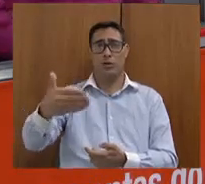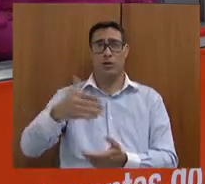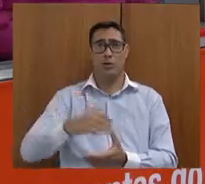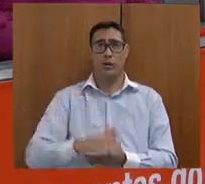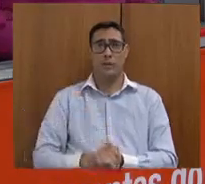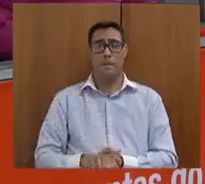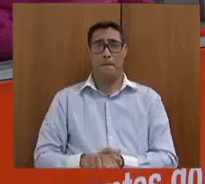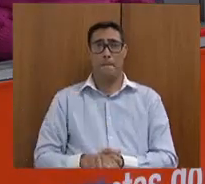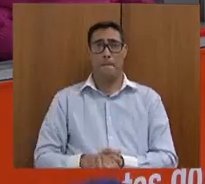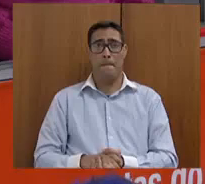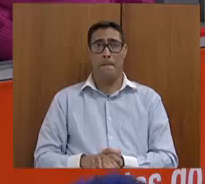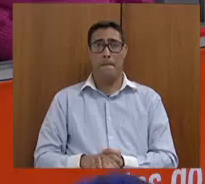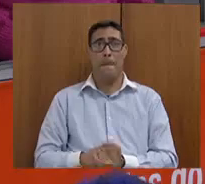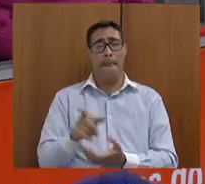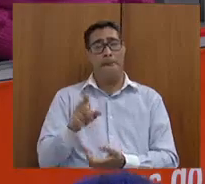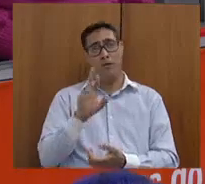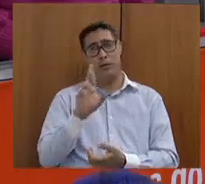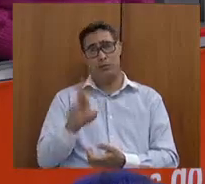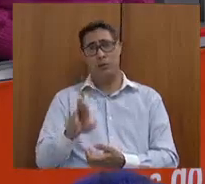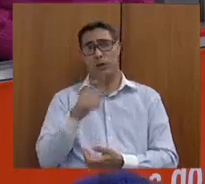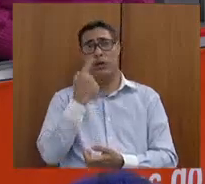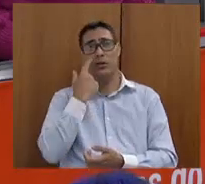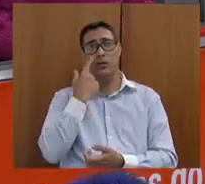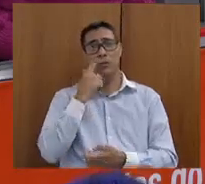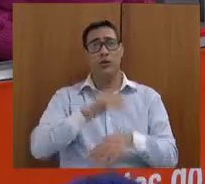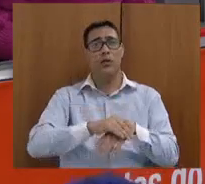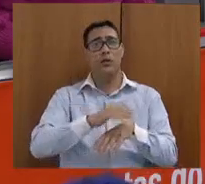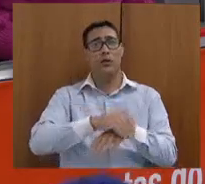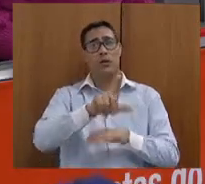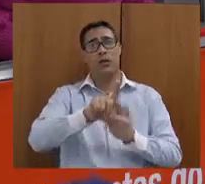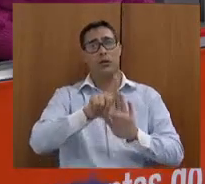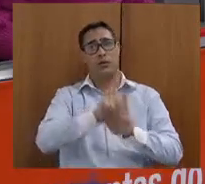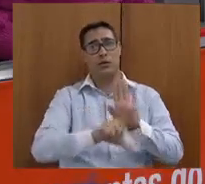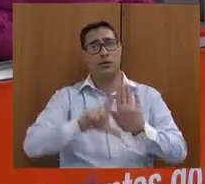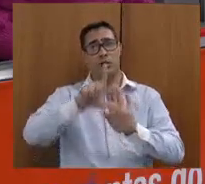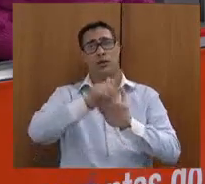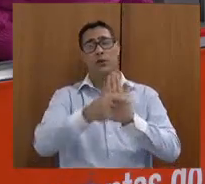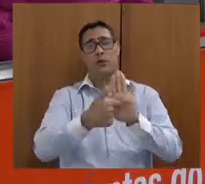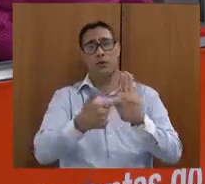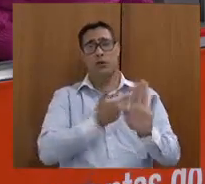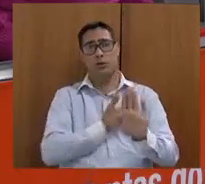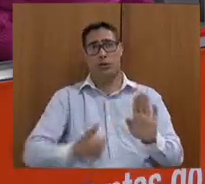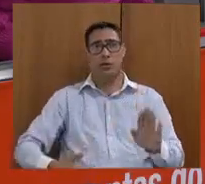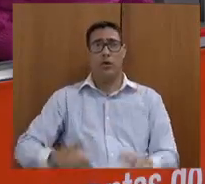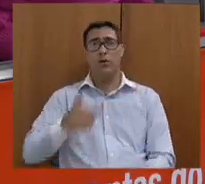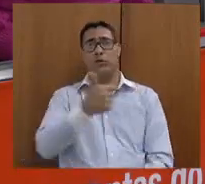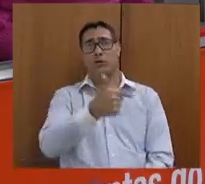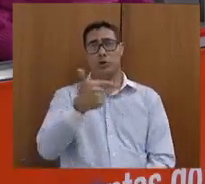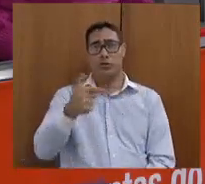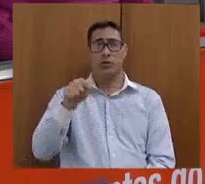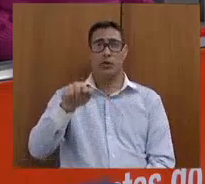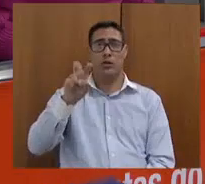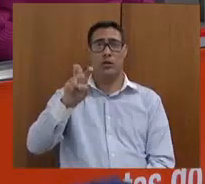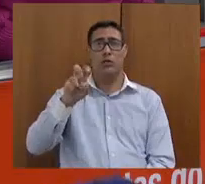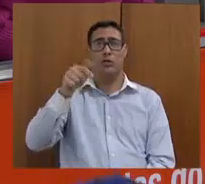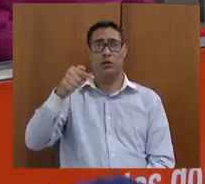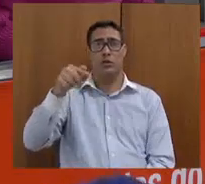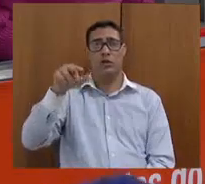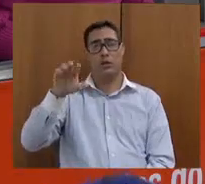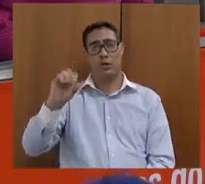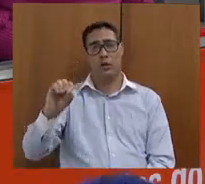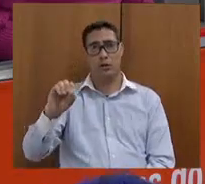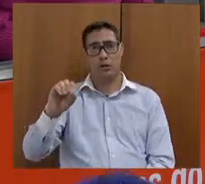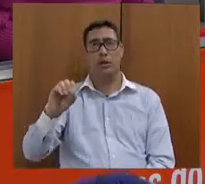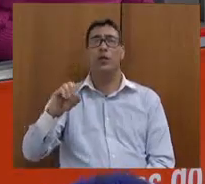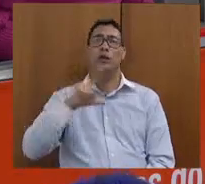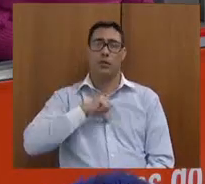tá ele pode responder porque eu peguei o que tá escrito na legislação aqui ó estadual 22.570 e tem aqui